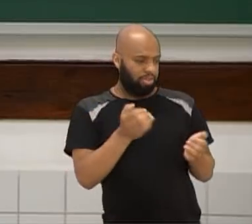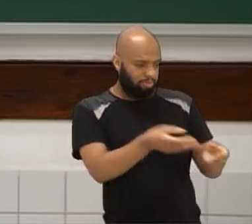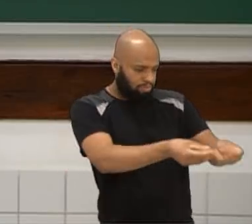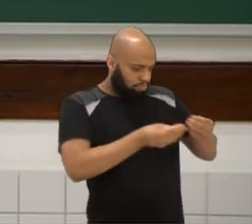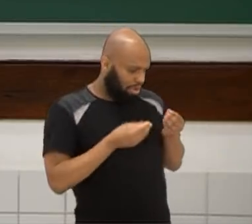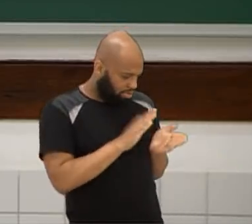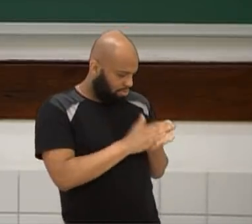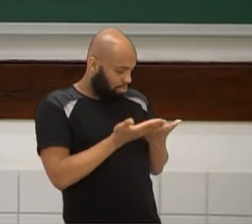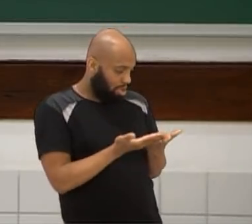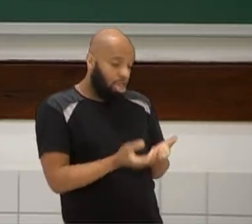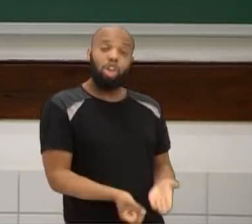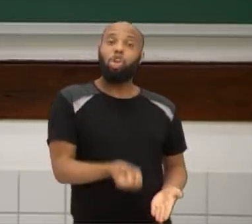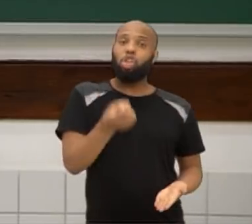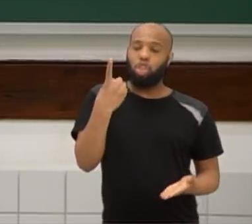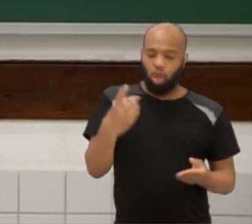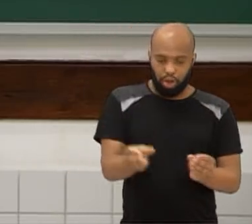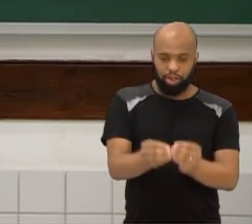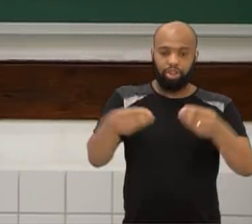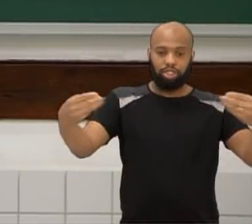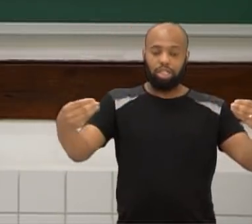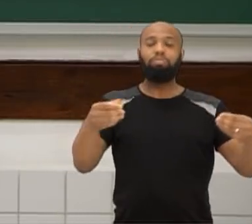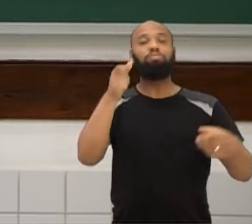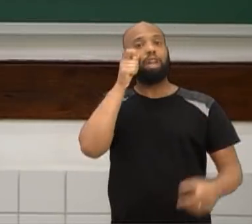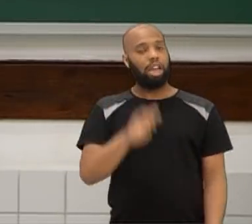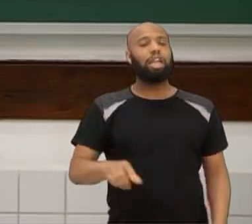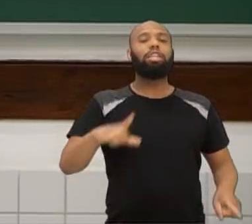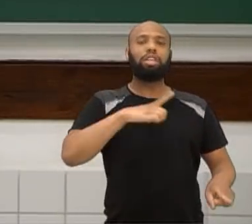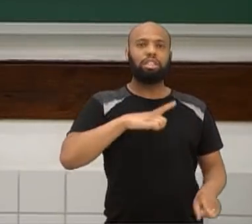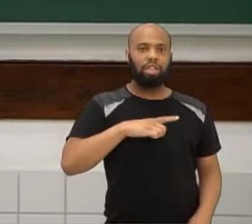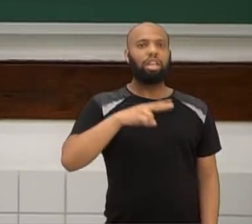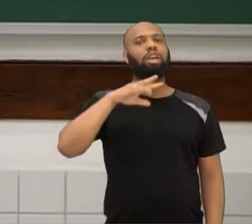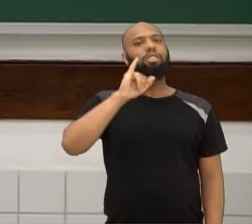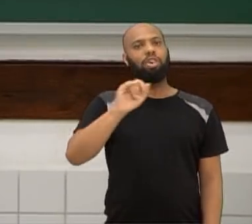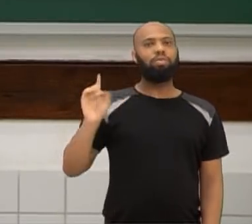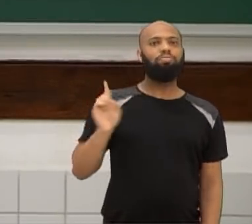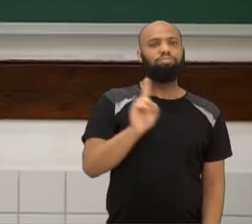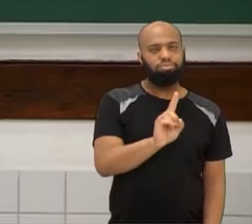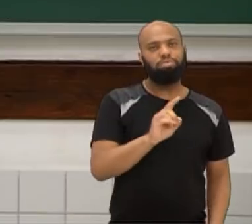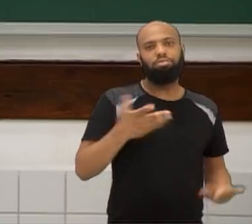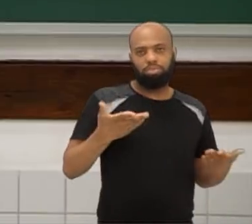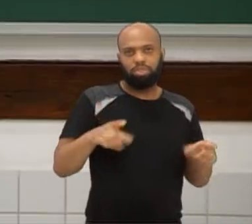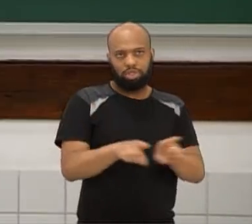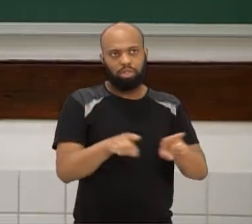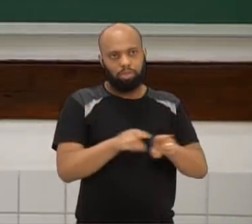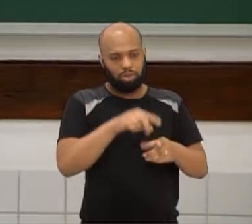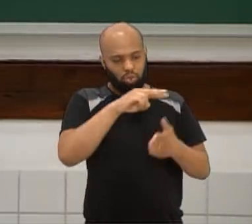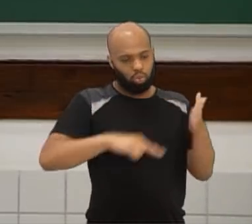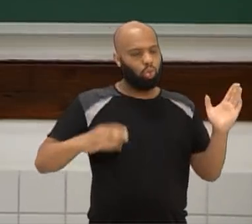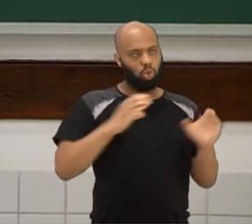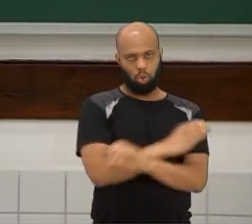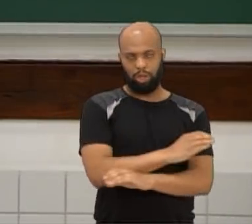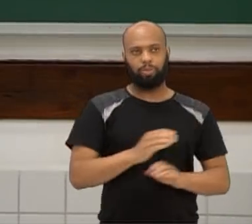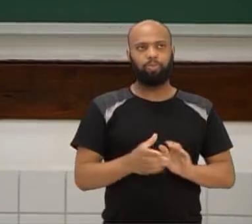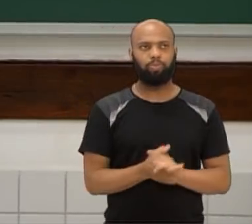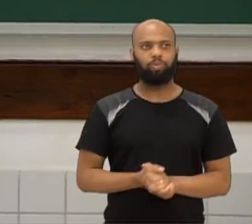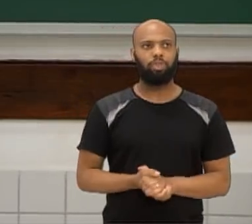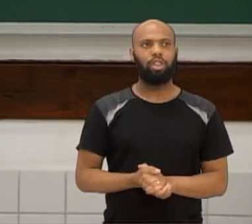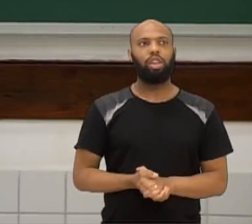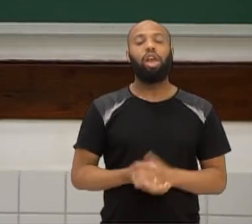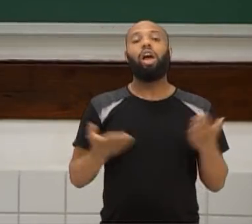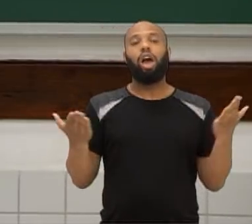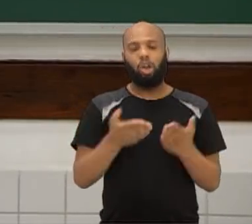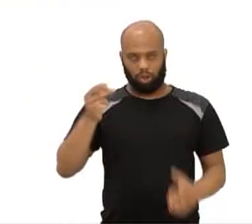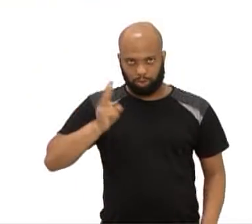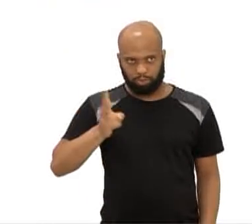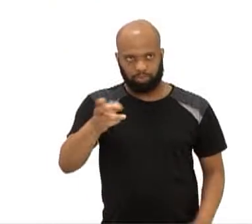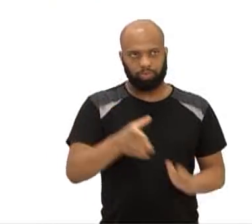o panfleto fica ainda mais interessante e ele acaba fazendo a leitura de todo o panfleto. Para a